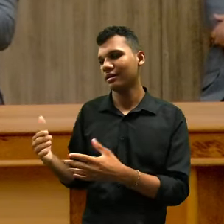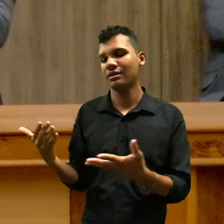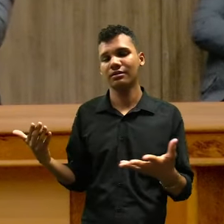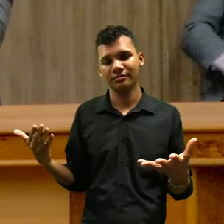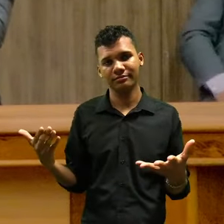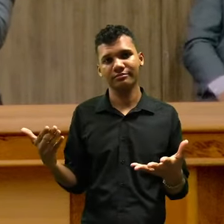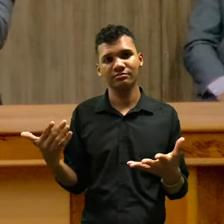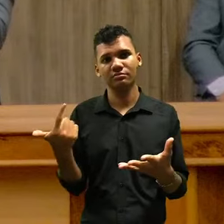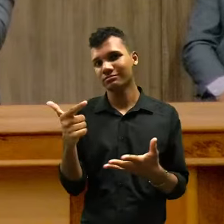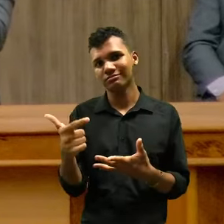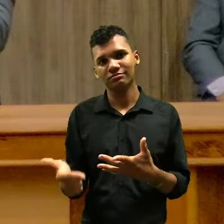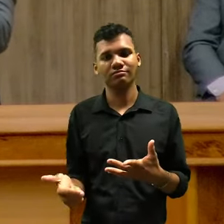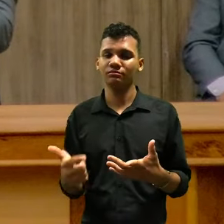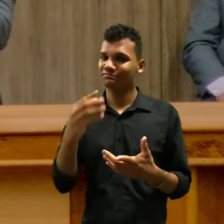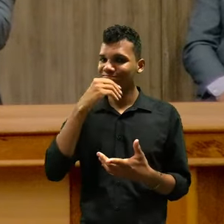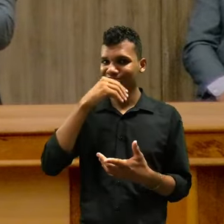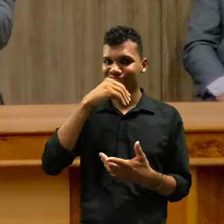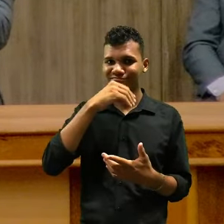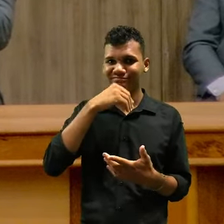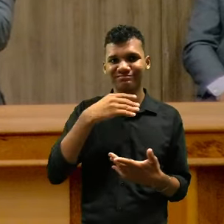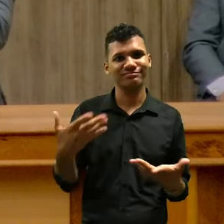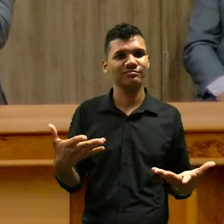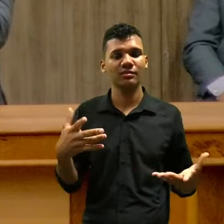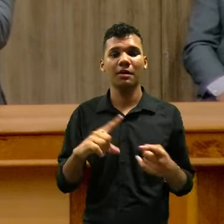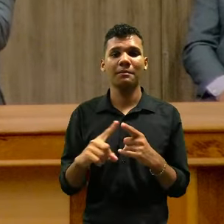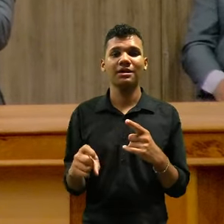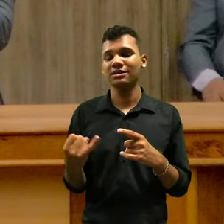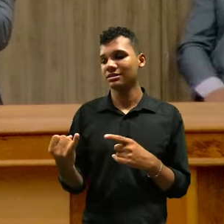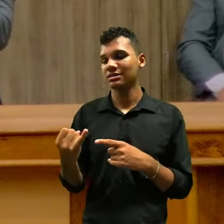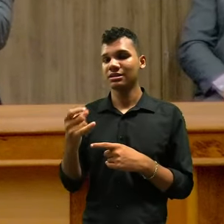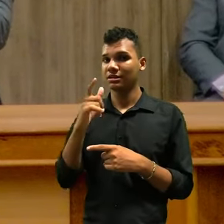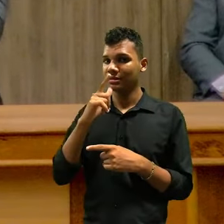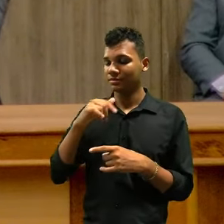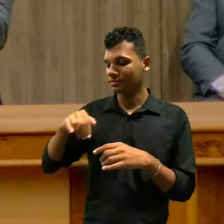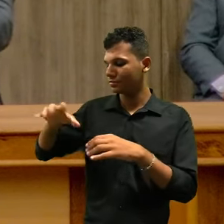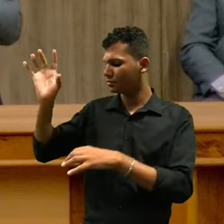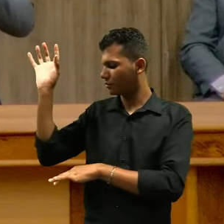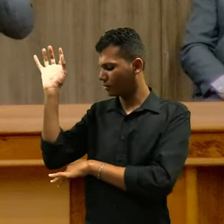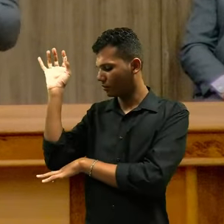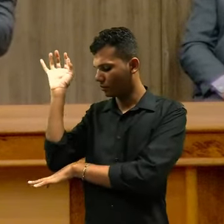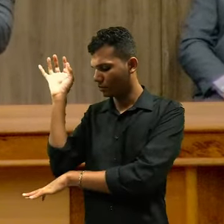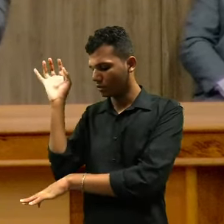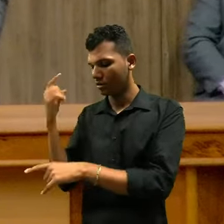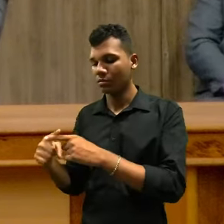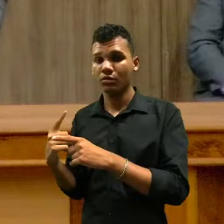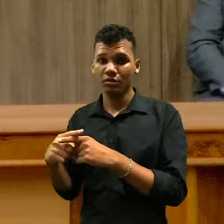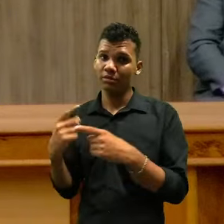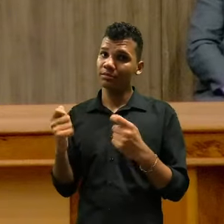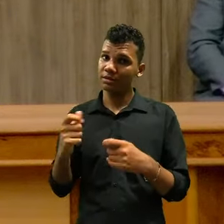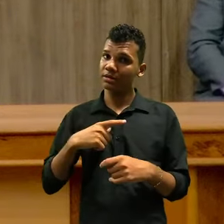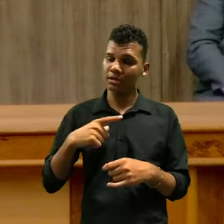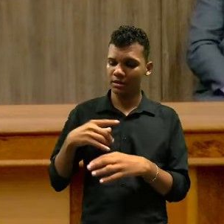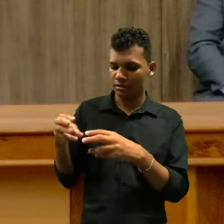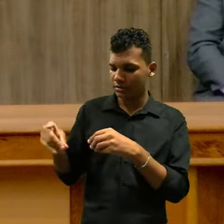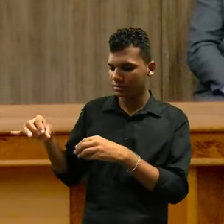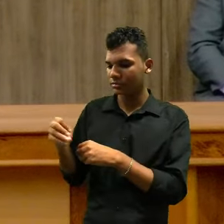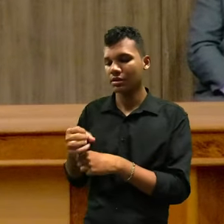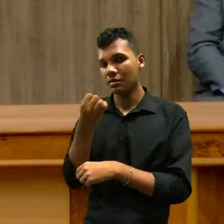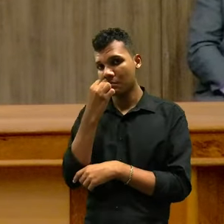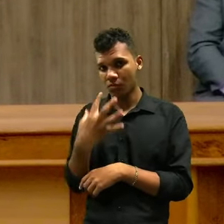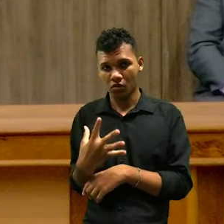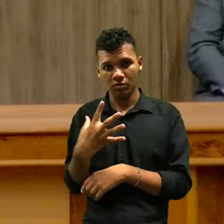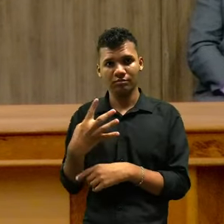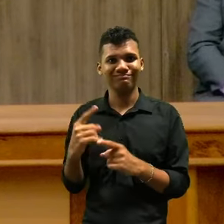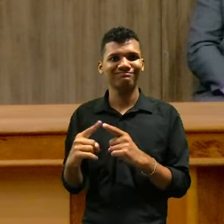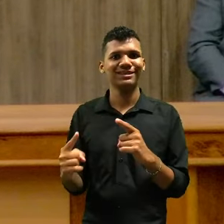e a raiz se bater só na pedra e não tiver a terra para trabalhar Terra Boa Terra que crê